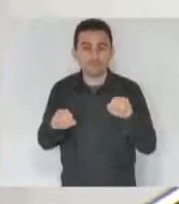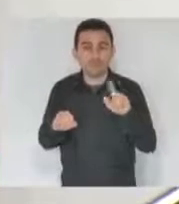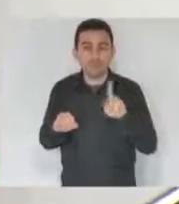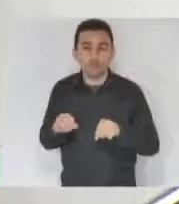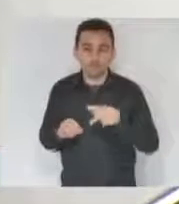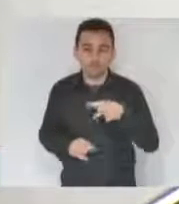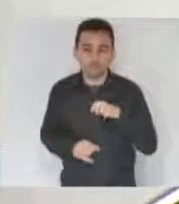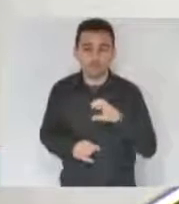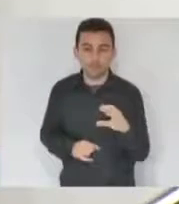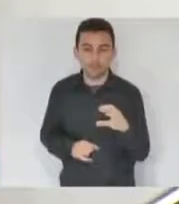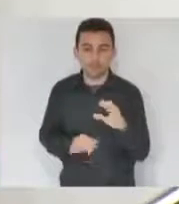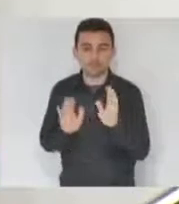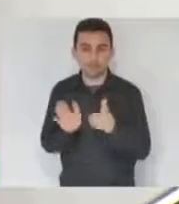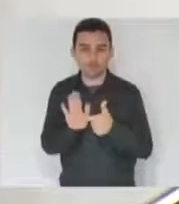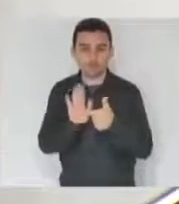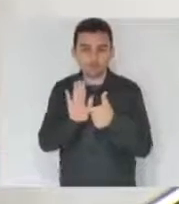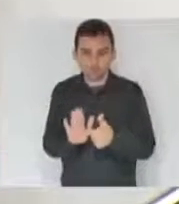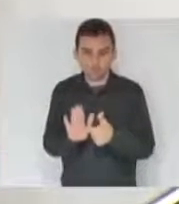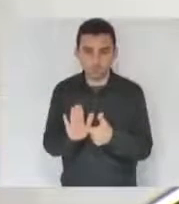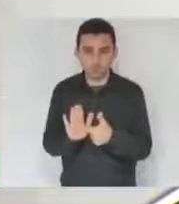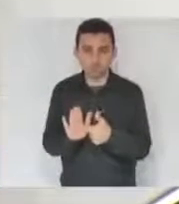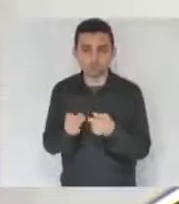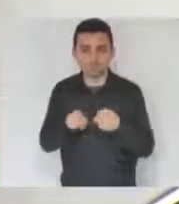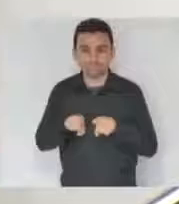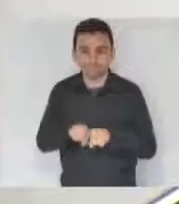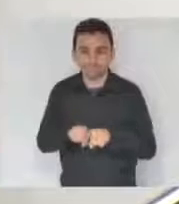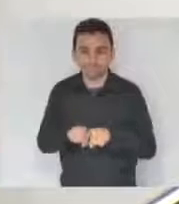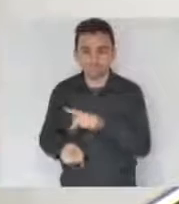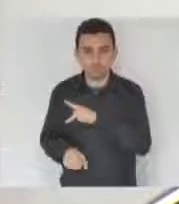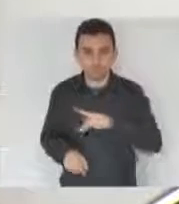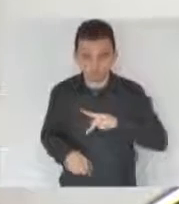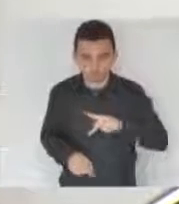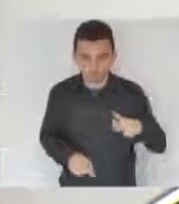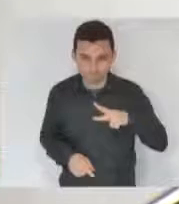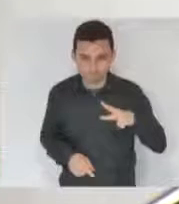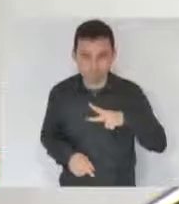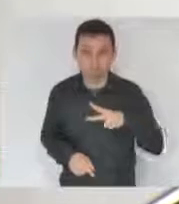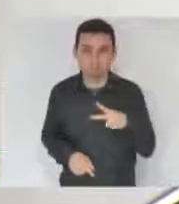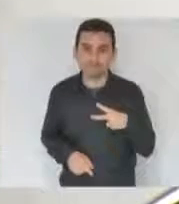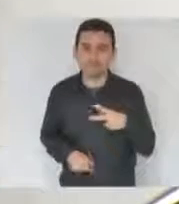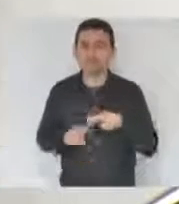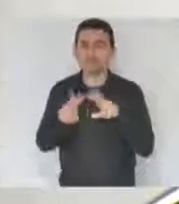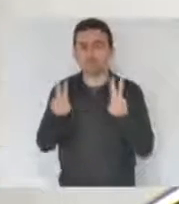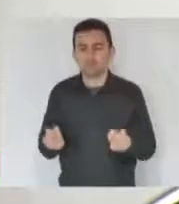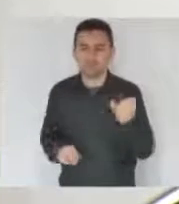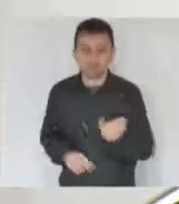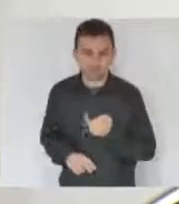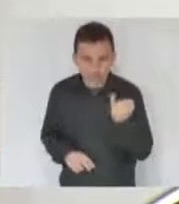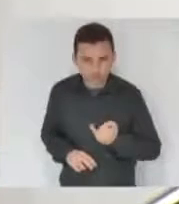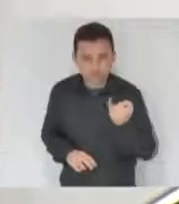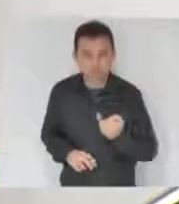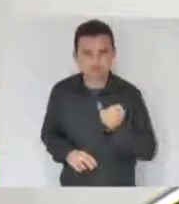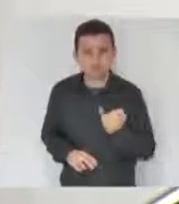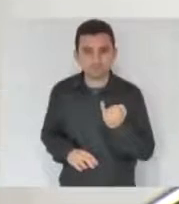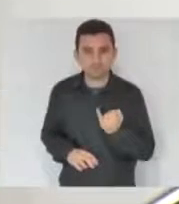PEC que nós apresentamos aqui sobre as parcerias público-privadas. Um tema importantíssimo, e os